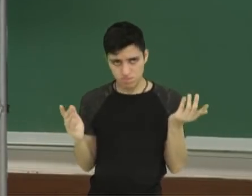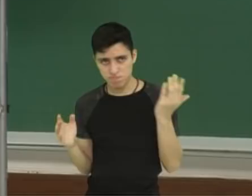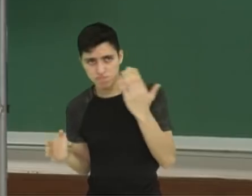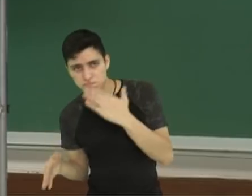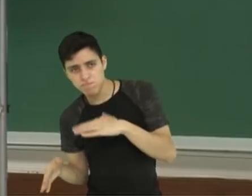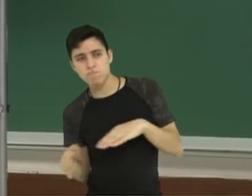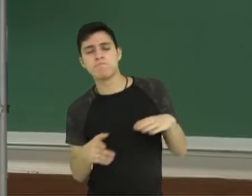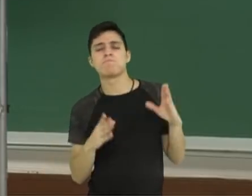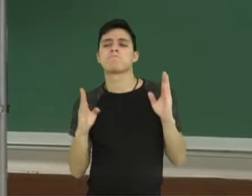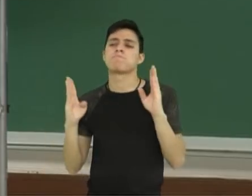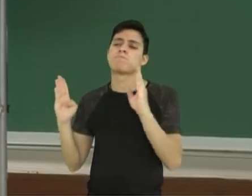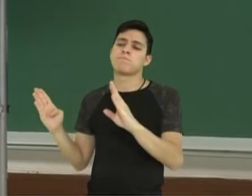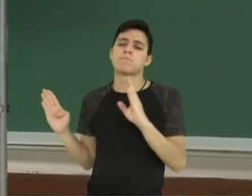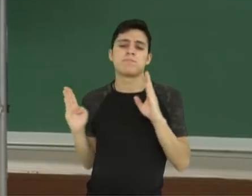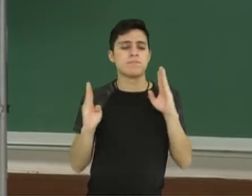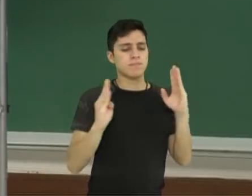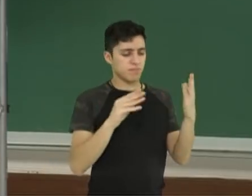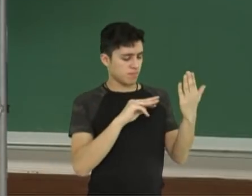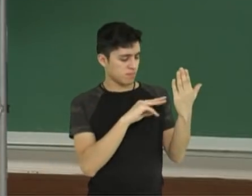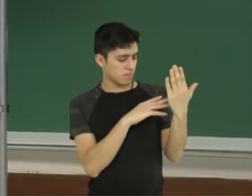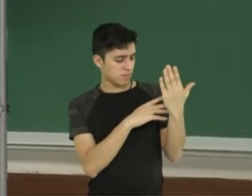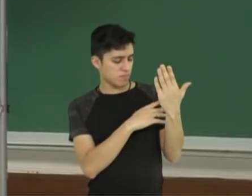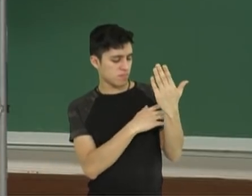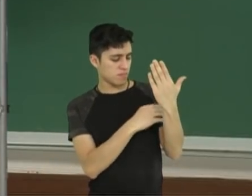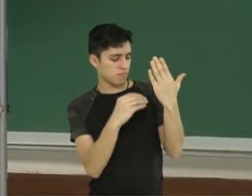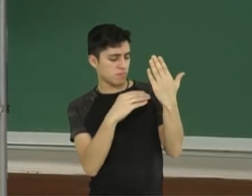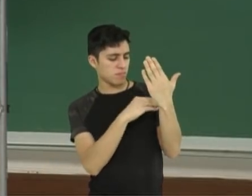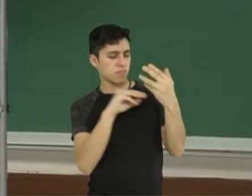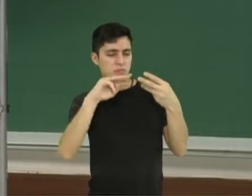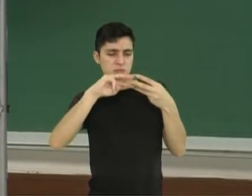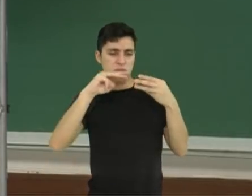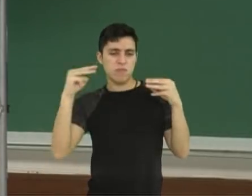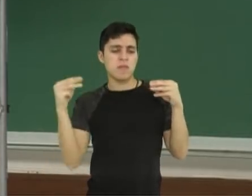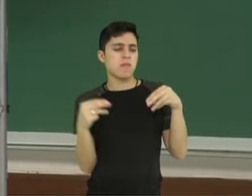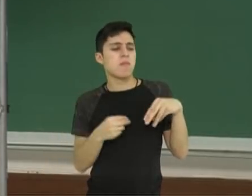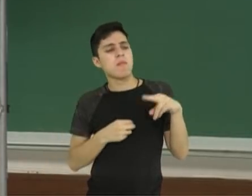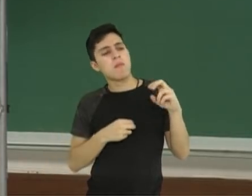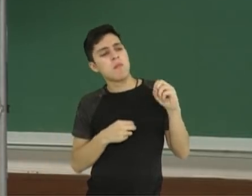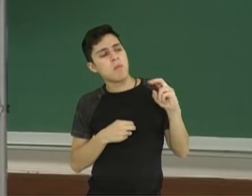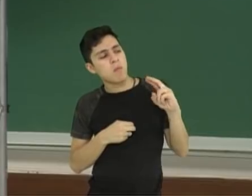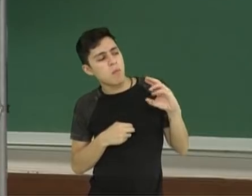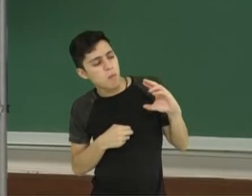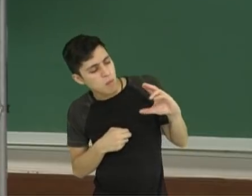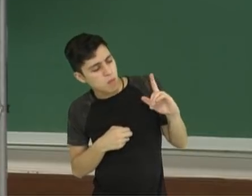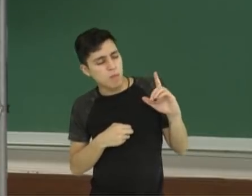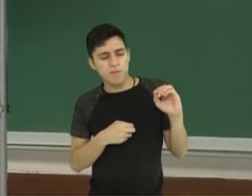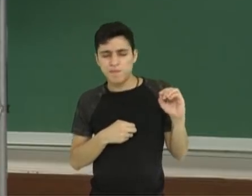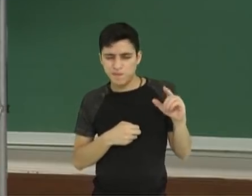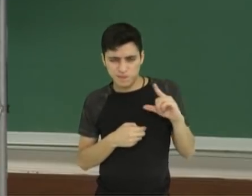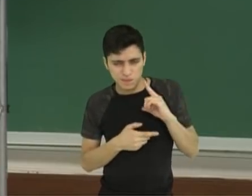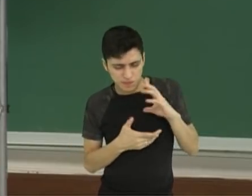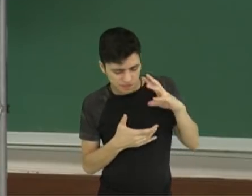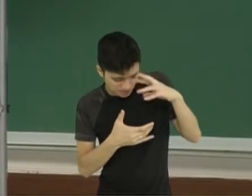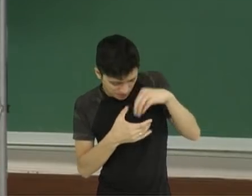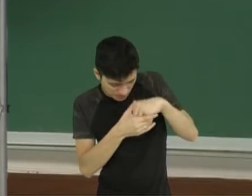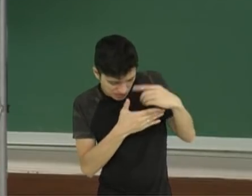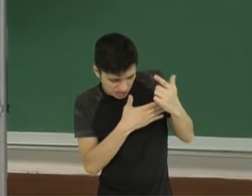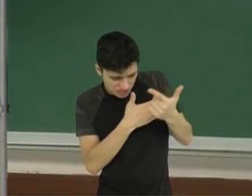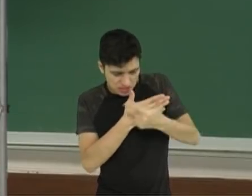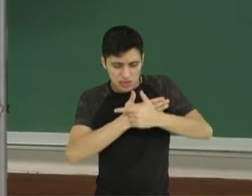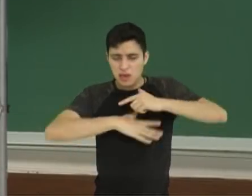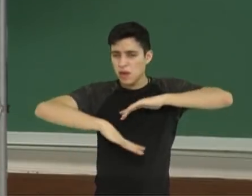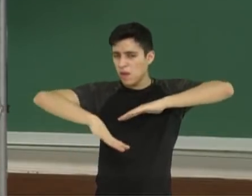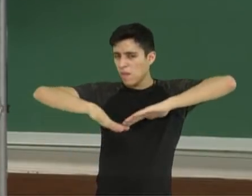para a esquerda, nós temos os músculos. É um outro sistema, sistema muscular, que também tem o seu papel de